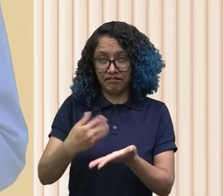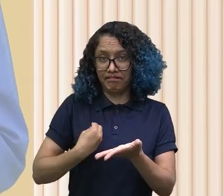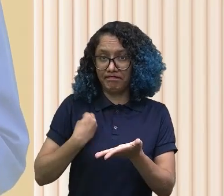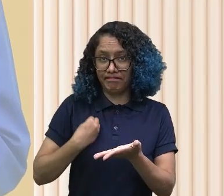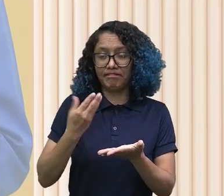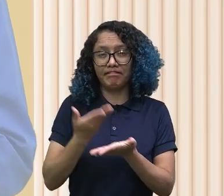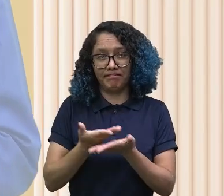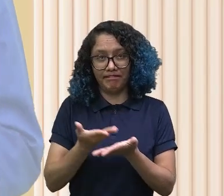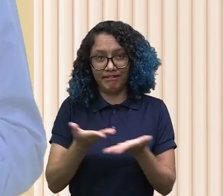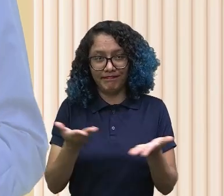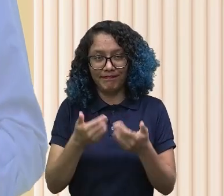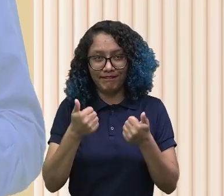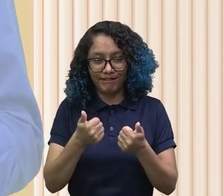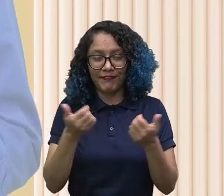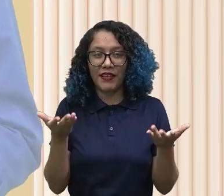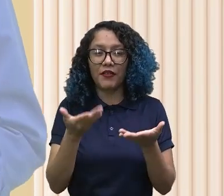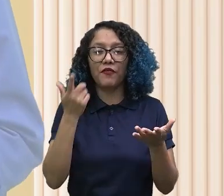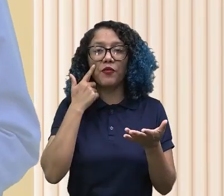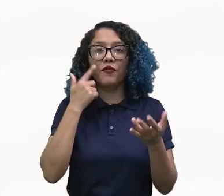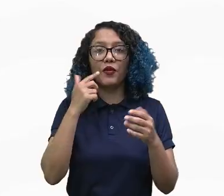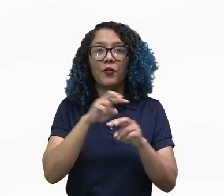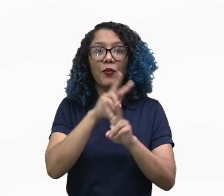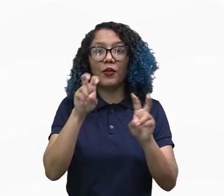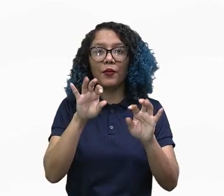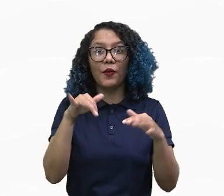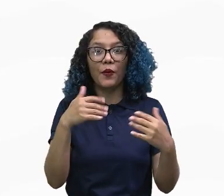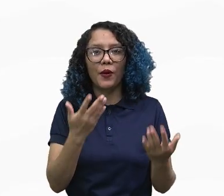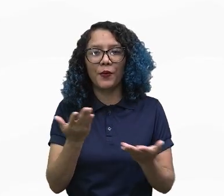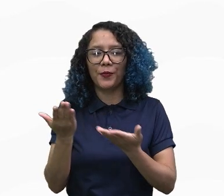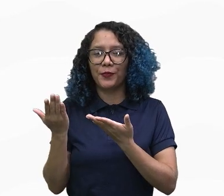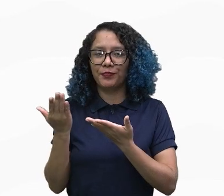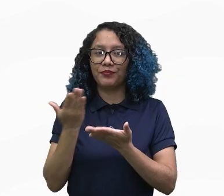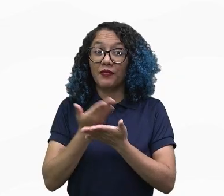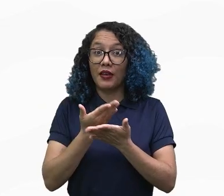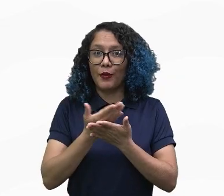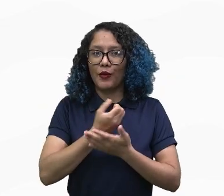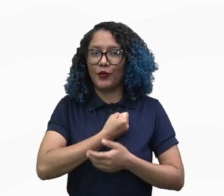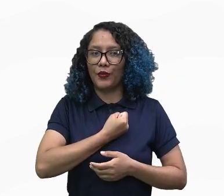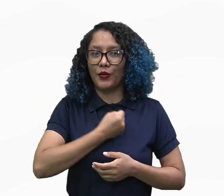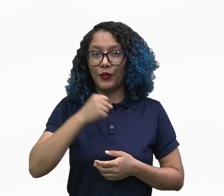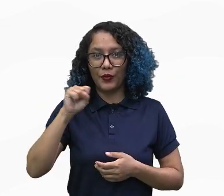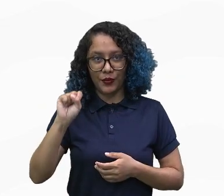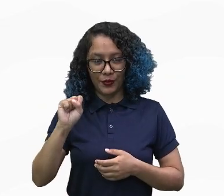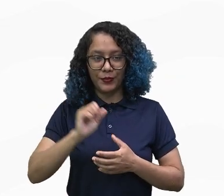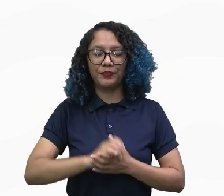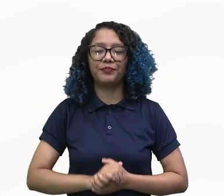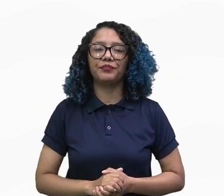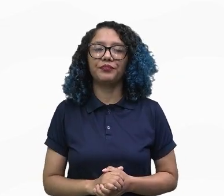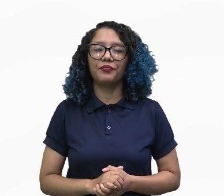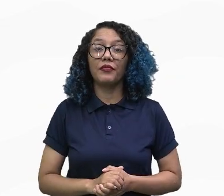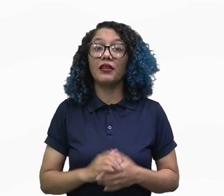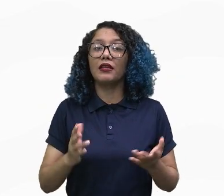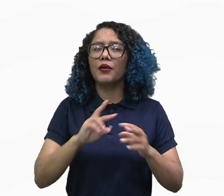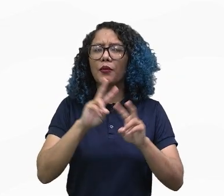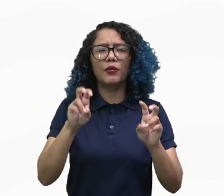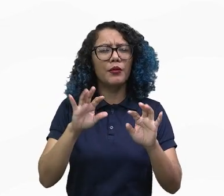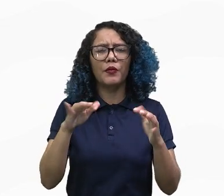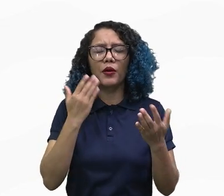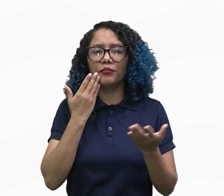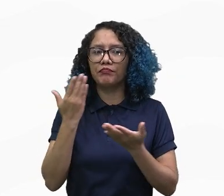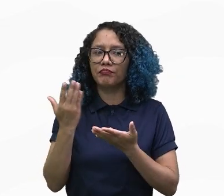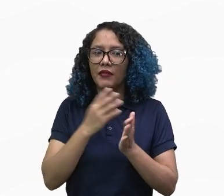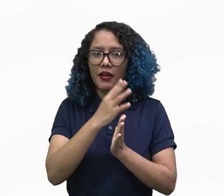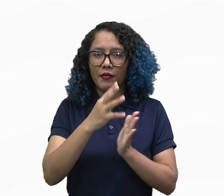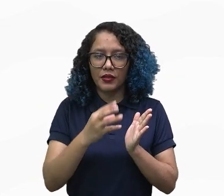nesta aula. Vamos então ver o objeto de conhecimento da nossa aula, que é a nossa aula de número 8. O objeto de conhecimento